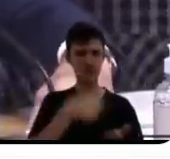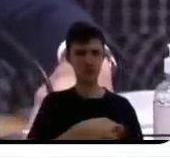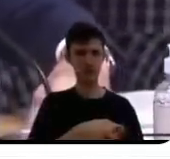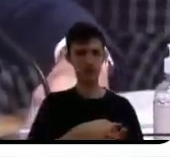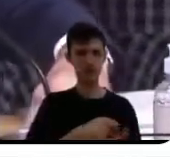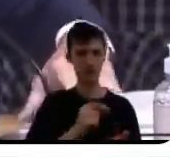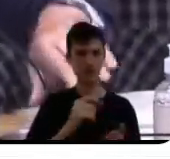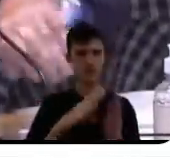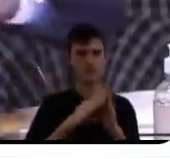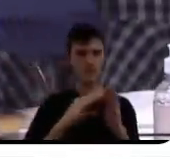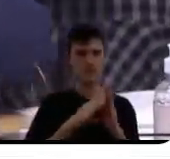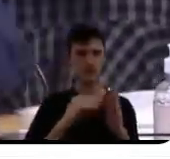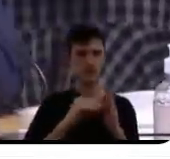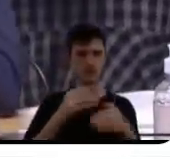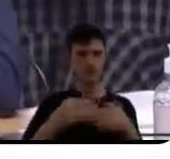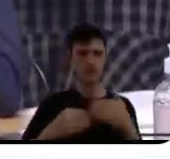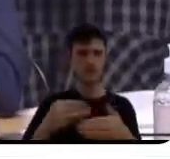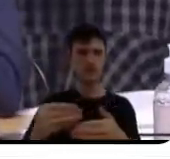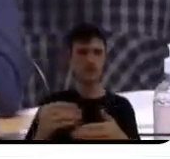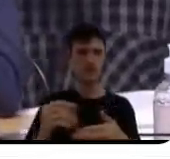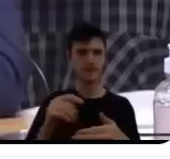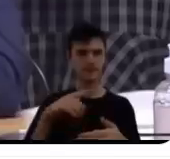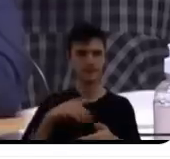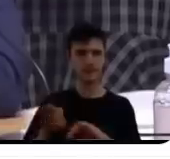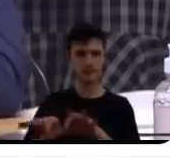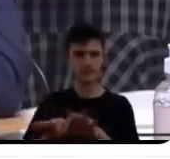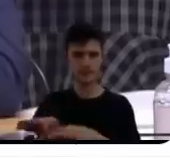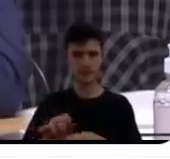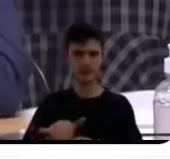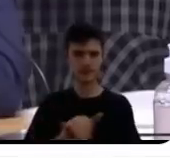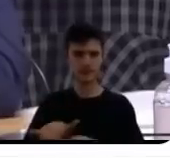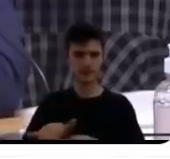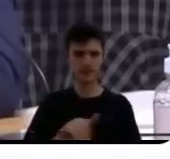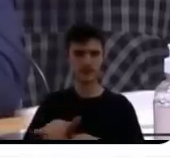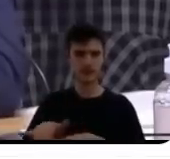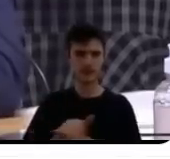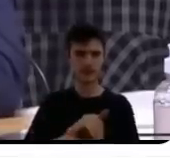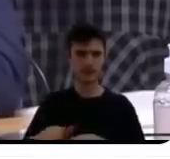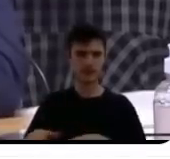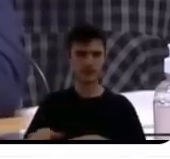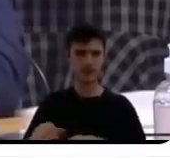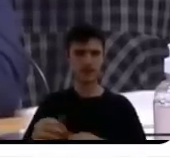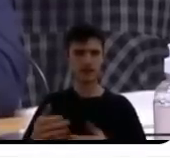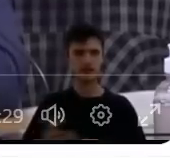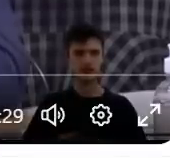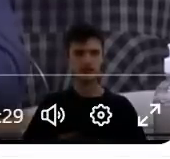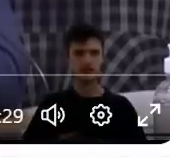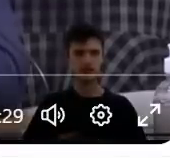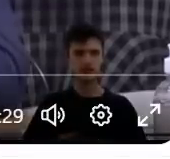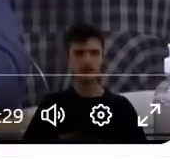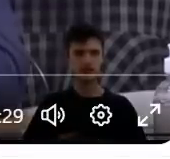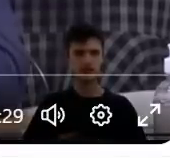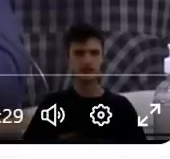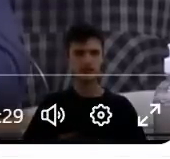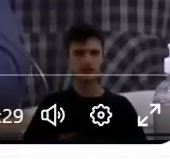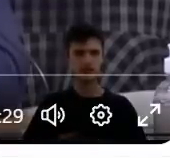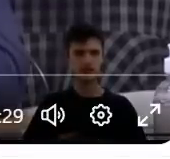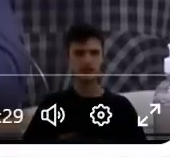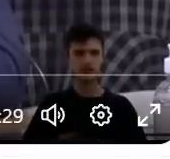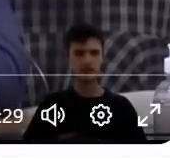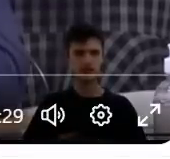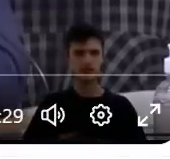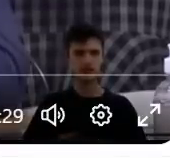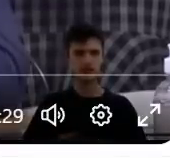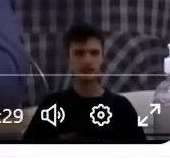de procedimento de acordo com o plano com plano de de operações escudo escudo do Planalto vamos lá vamos lá Vocês